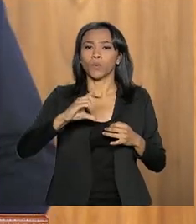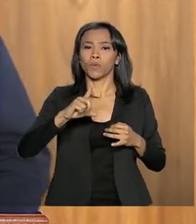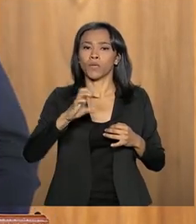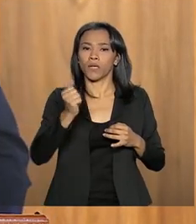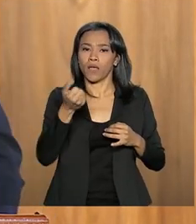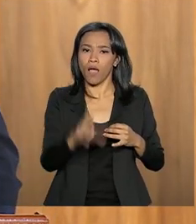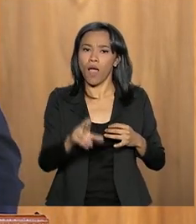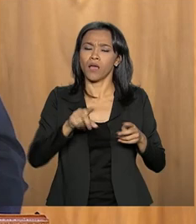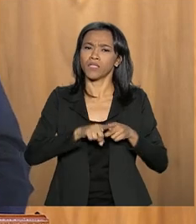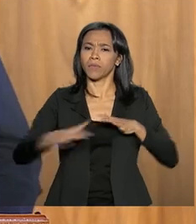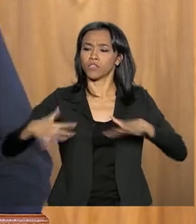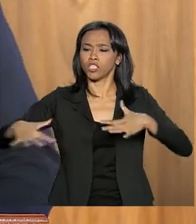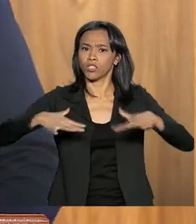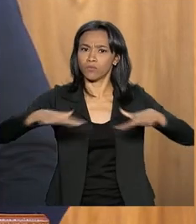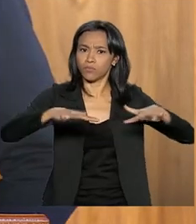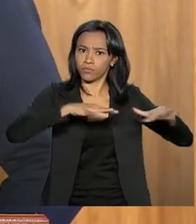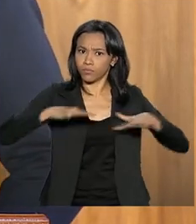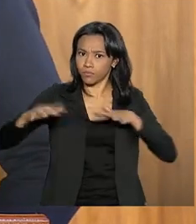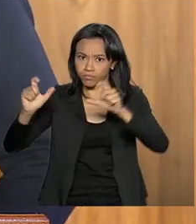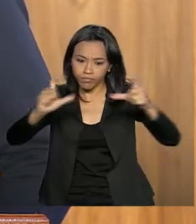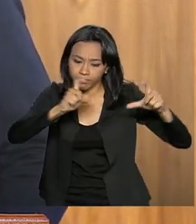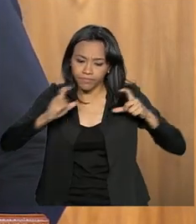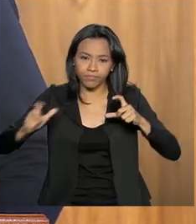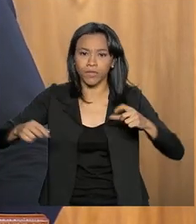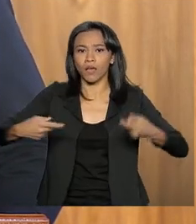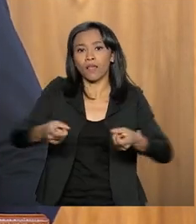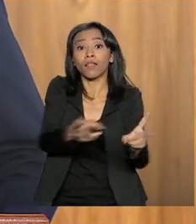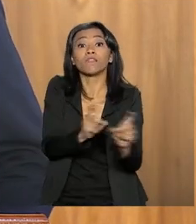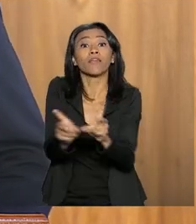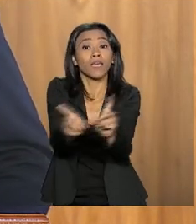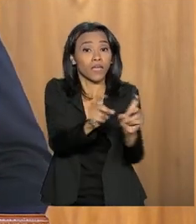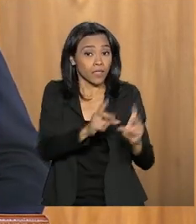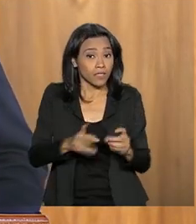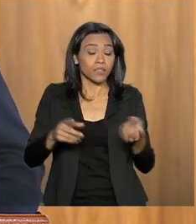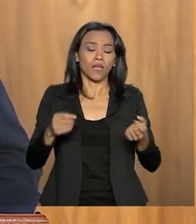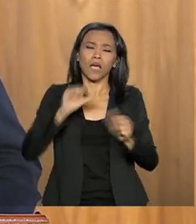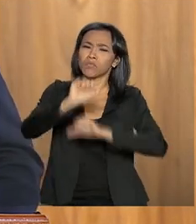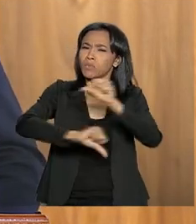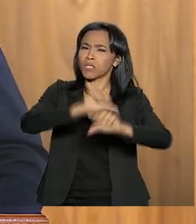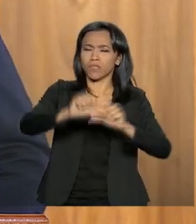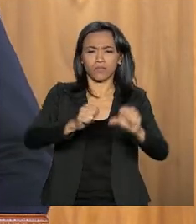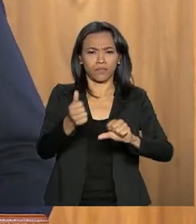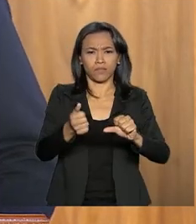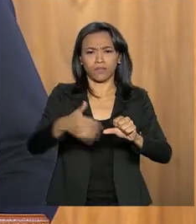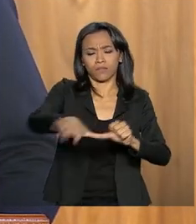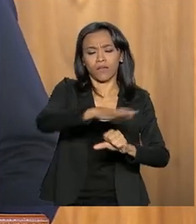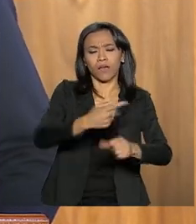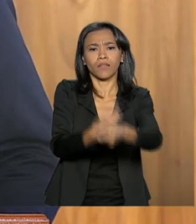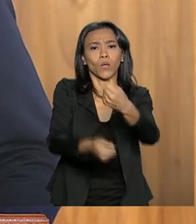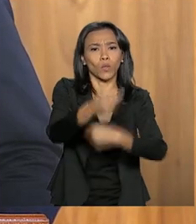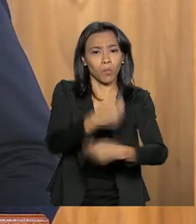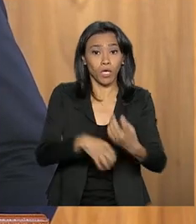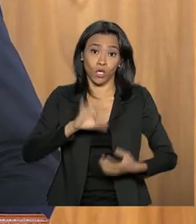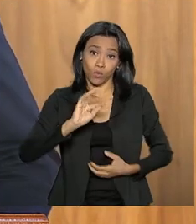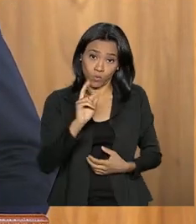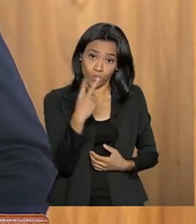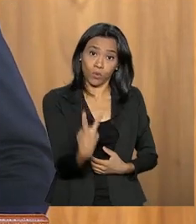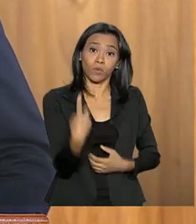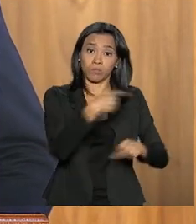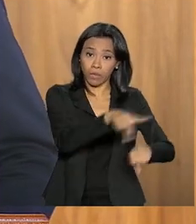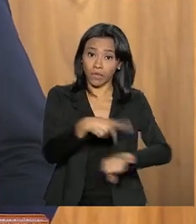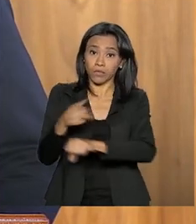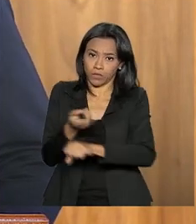dinamização do nosso comércio. As reformas econômicas que o Brasil e a Argentina estão levando